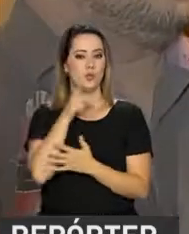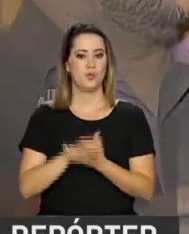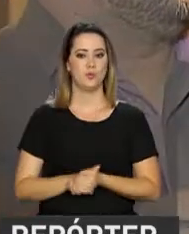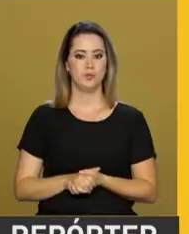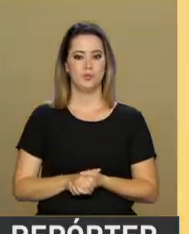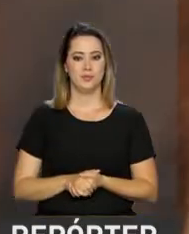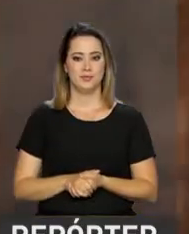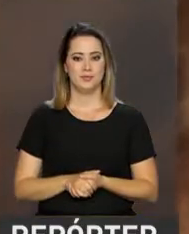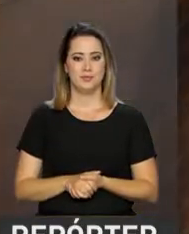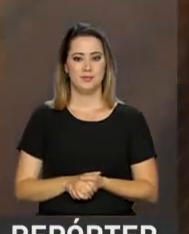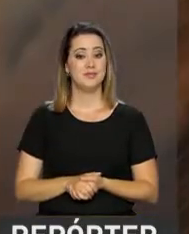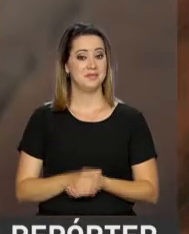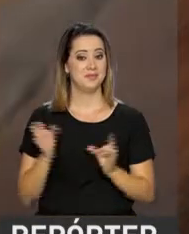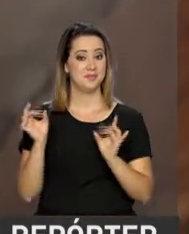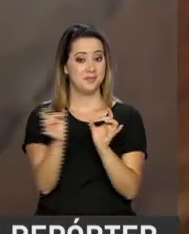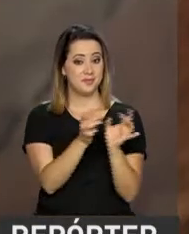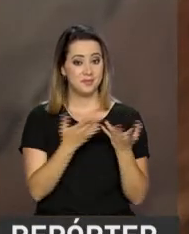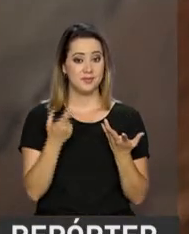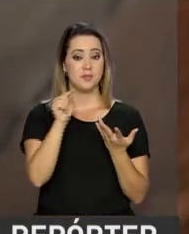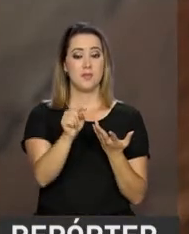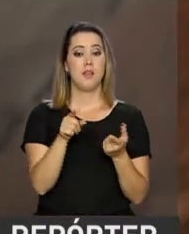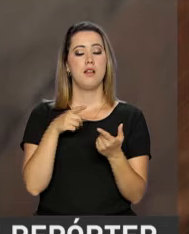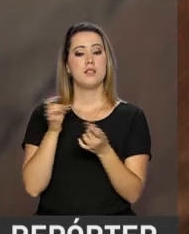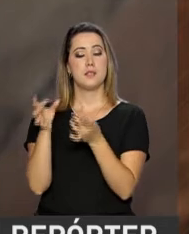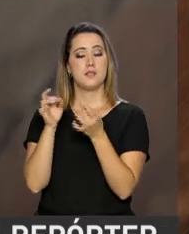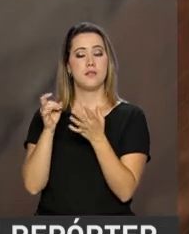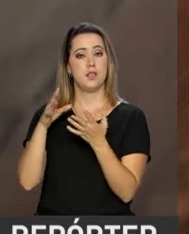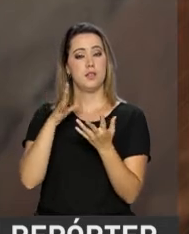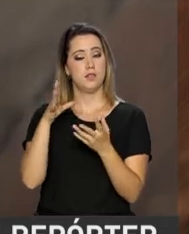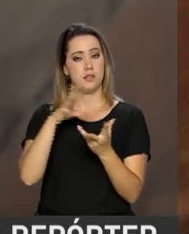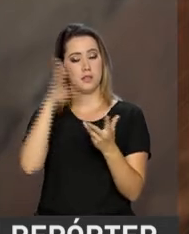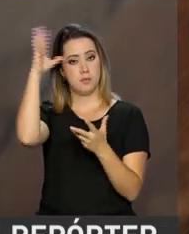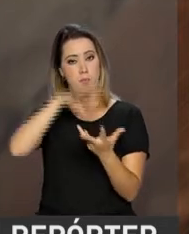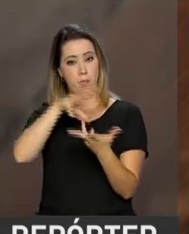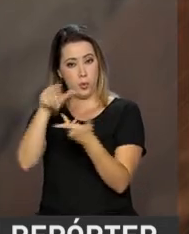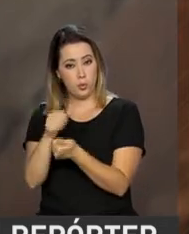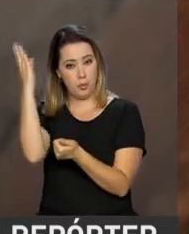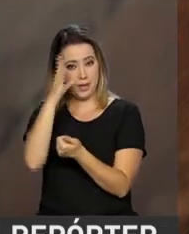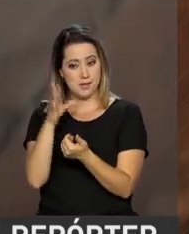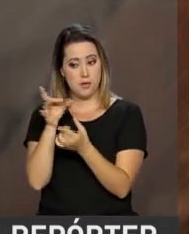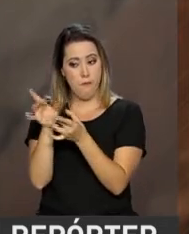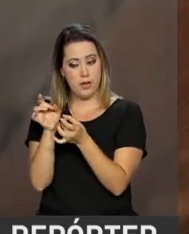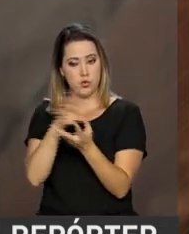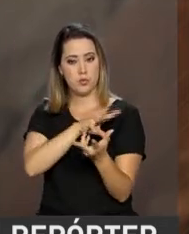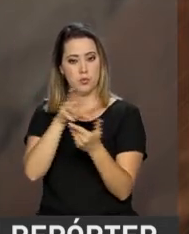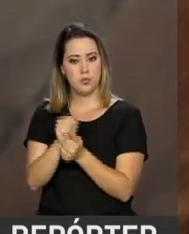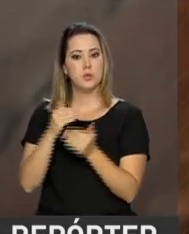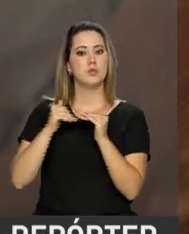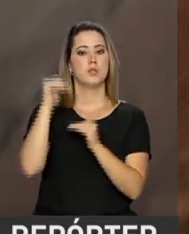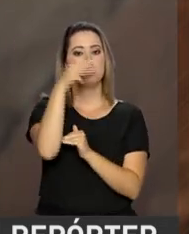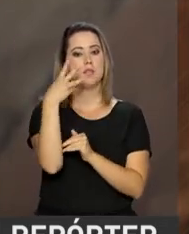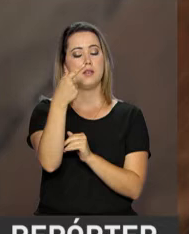o volume de exportações de vinho e espumantes brasileiros cresceu 37% em 2017